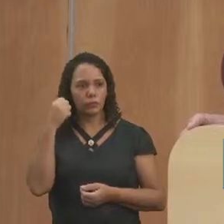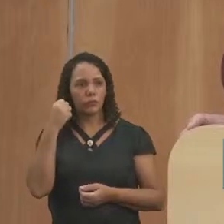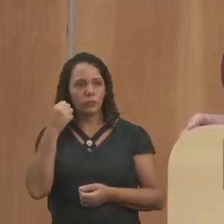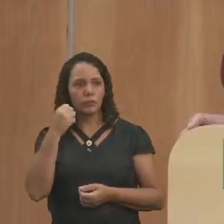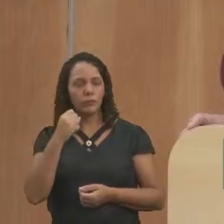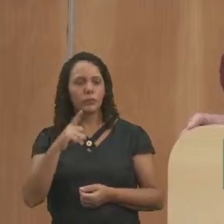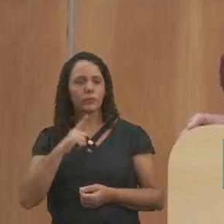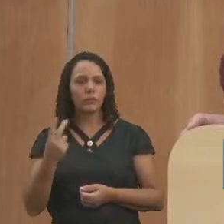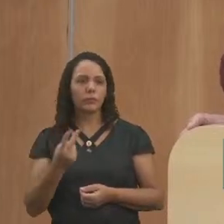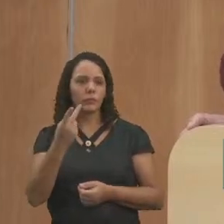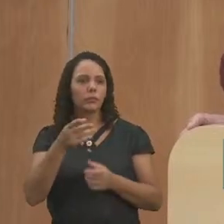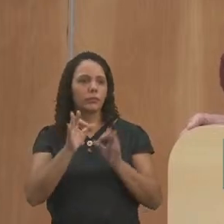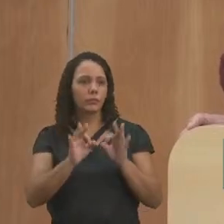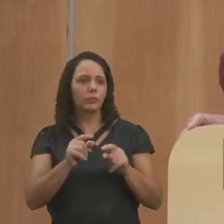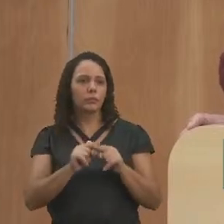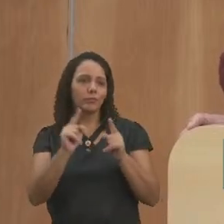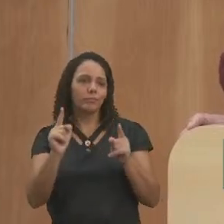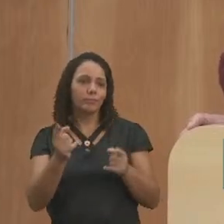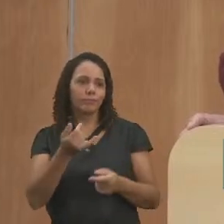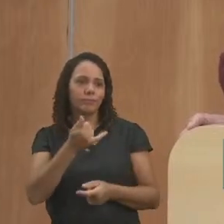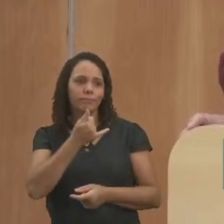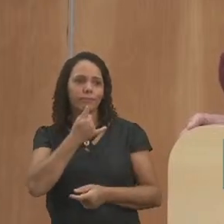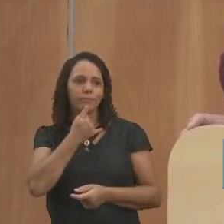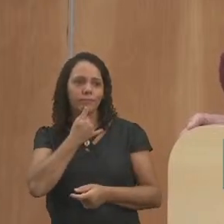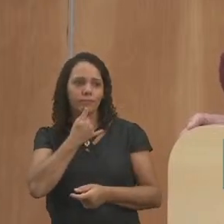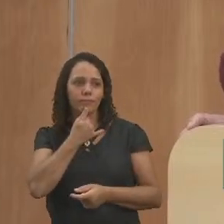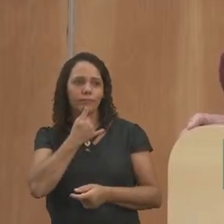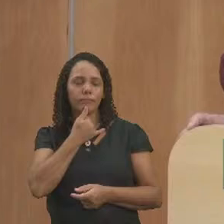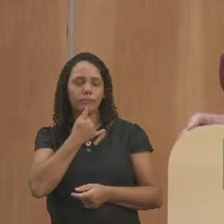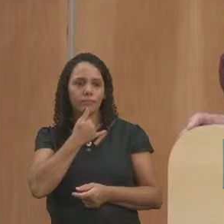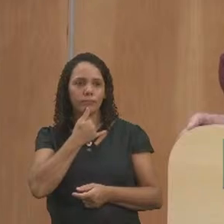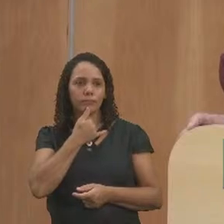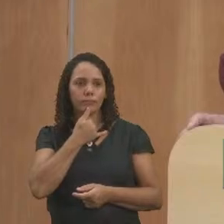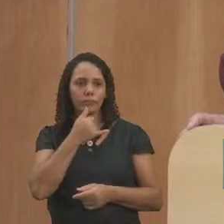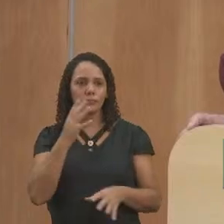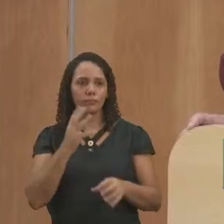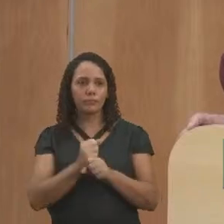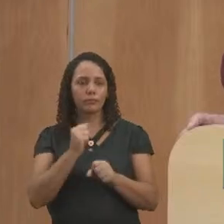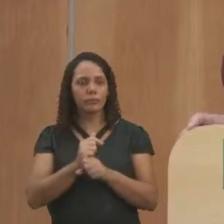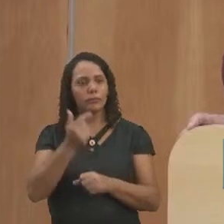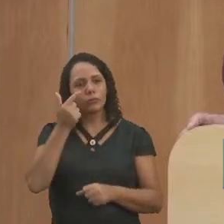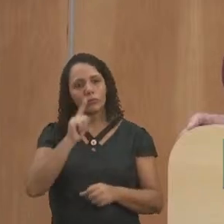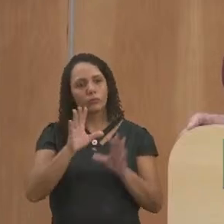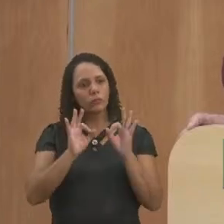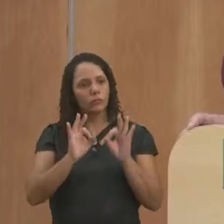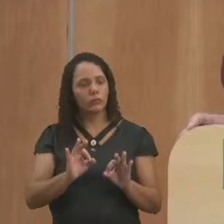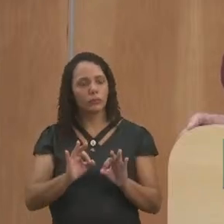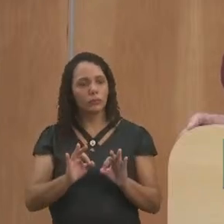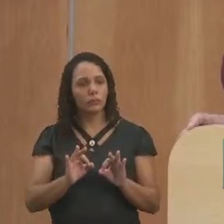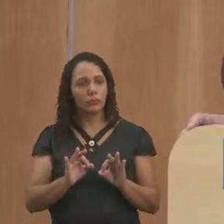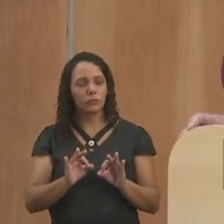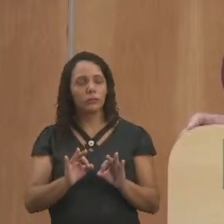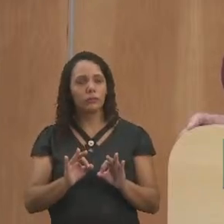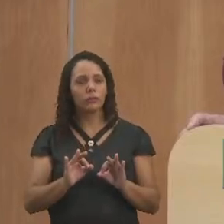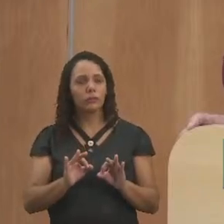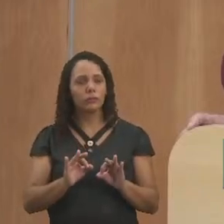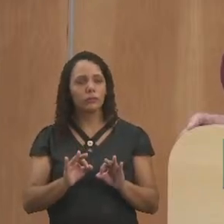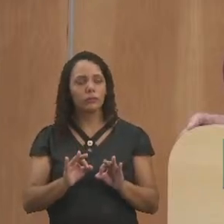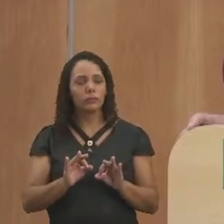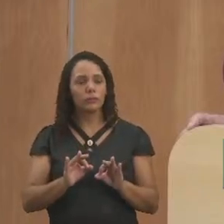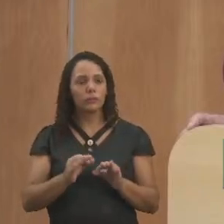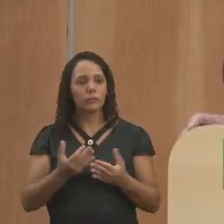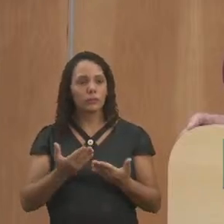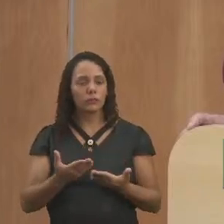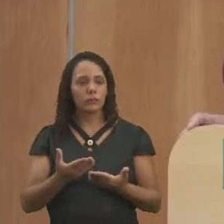previsto, mas, infelizmente, o cálculo não consegue ter uma precisão quanto a fatores que demandam mais